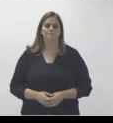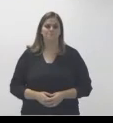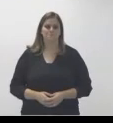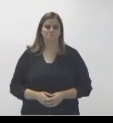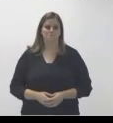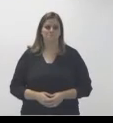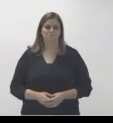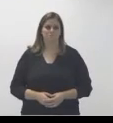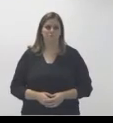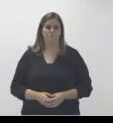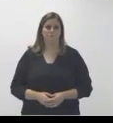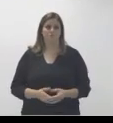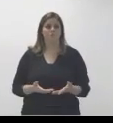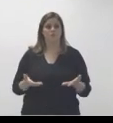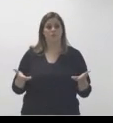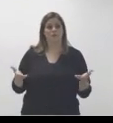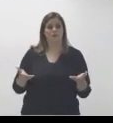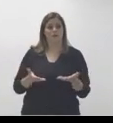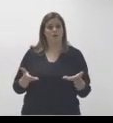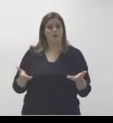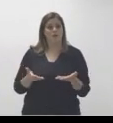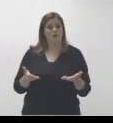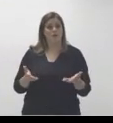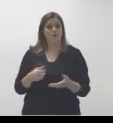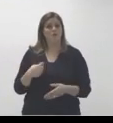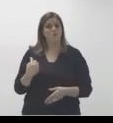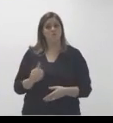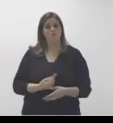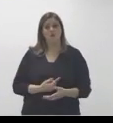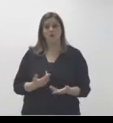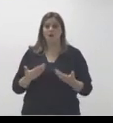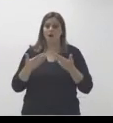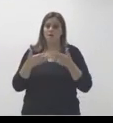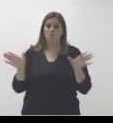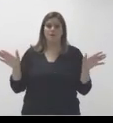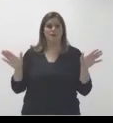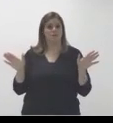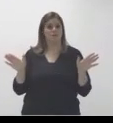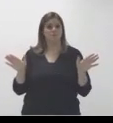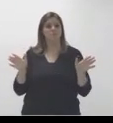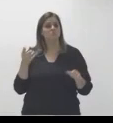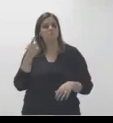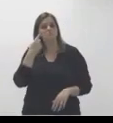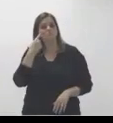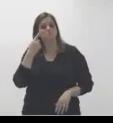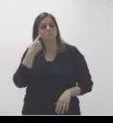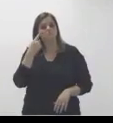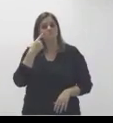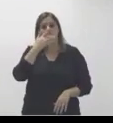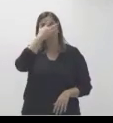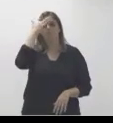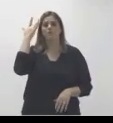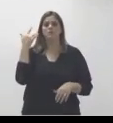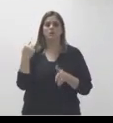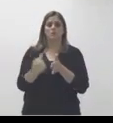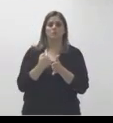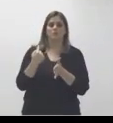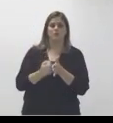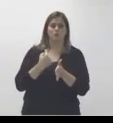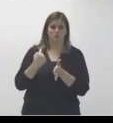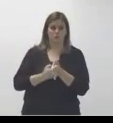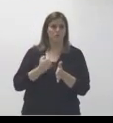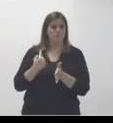possa agora é abrir a discussão para as perguntas dos os que estão participando